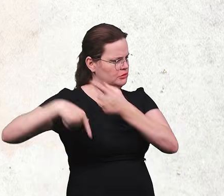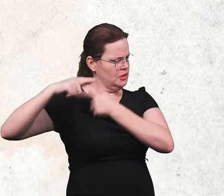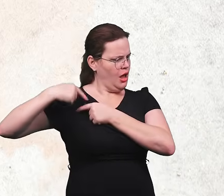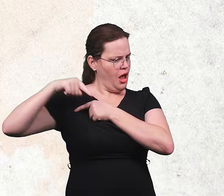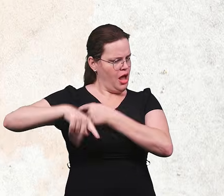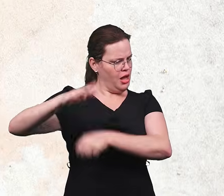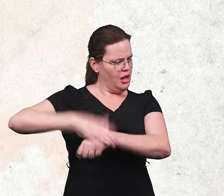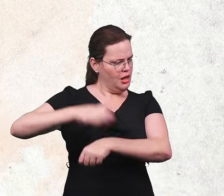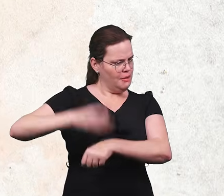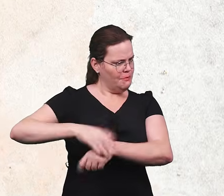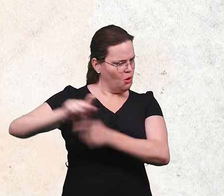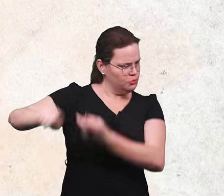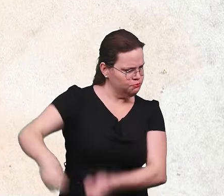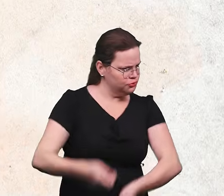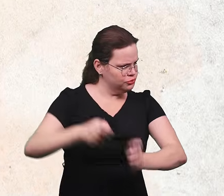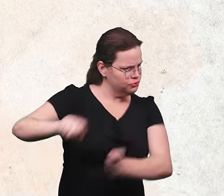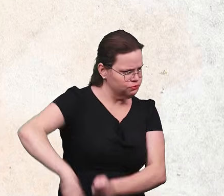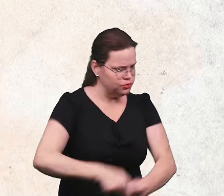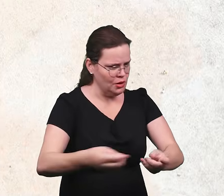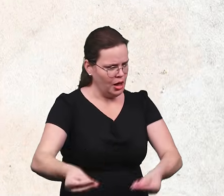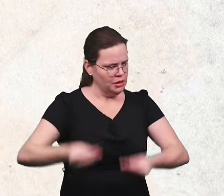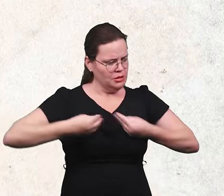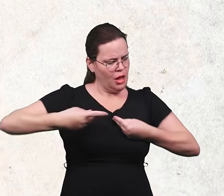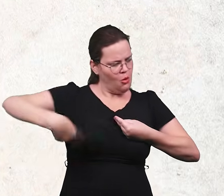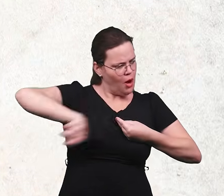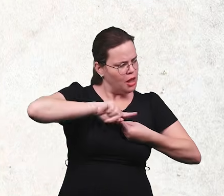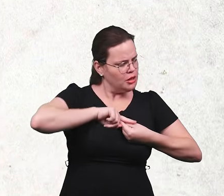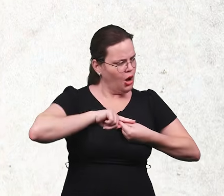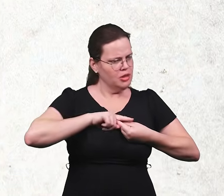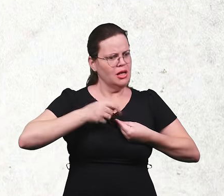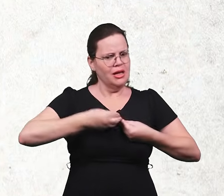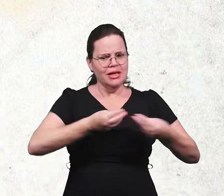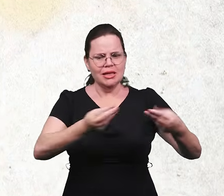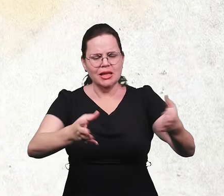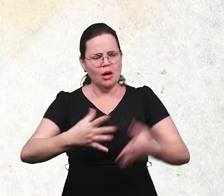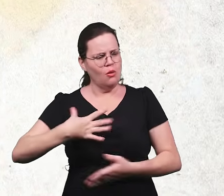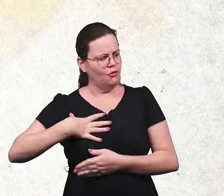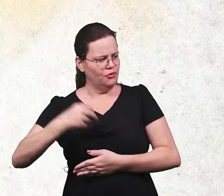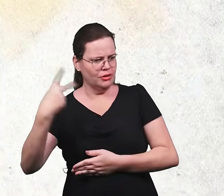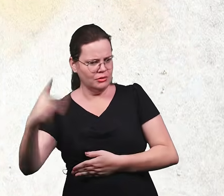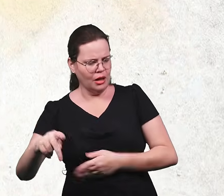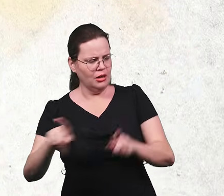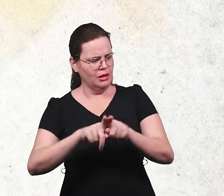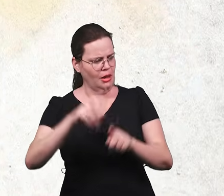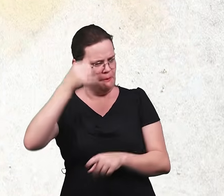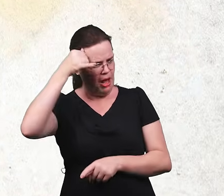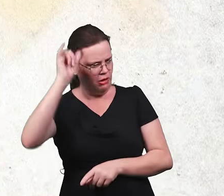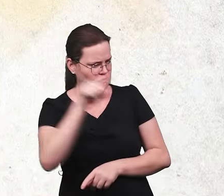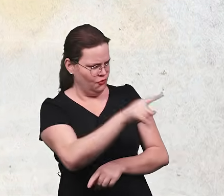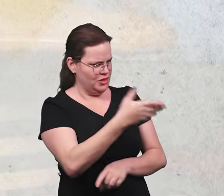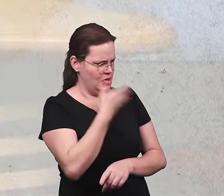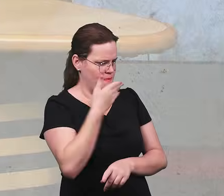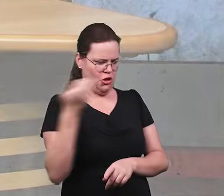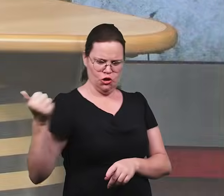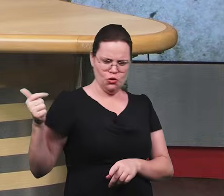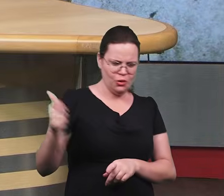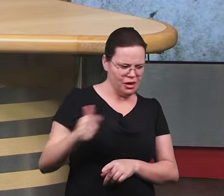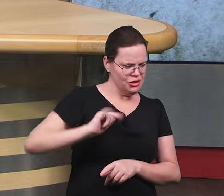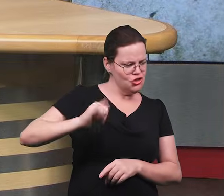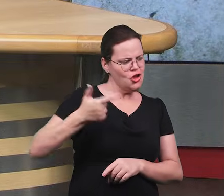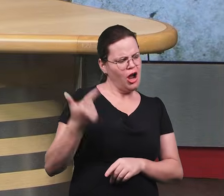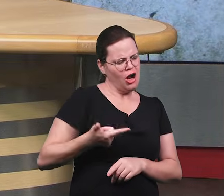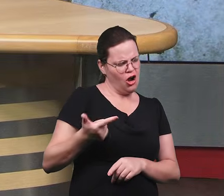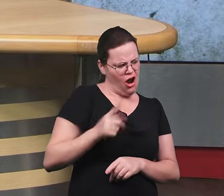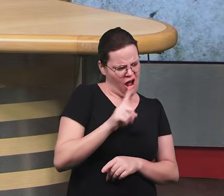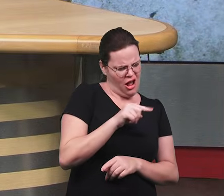deu o poço, bebendo ele próprio dele e os seus filhos e o seu gado? Esse é um momento, né, Cris, que a